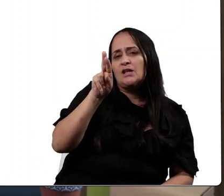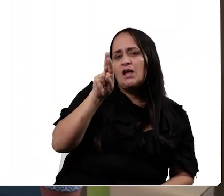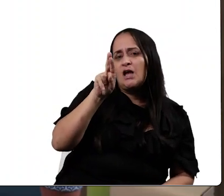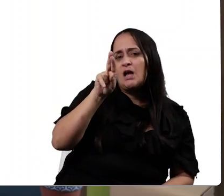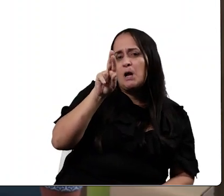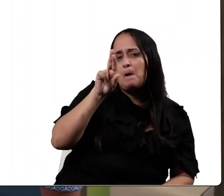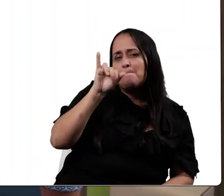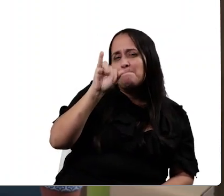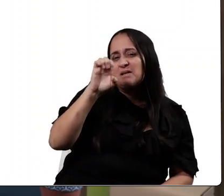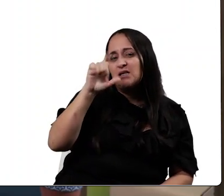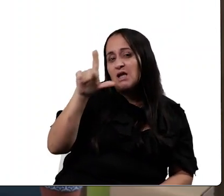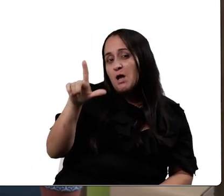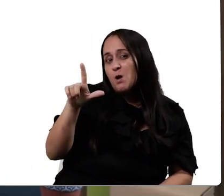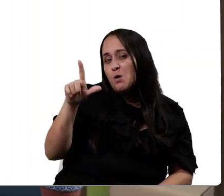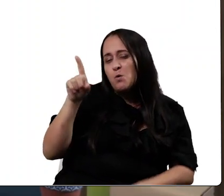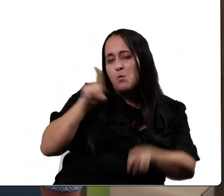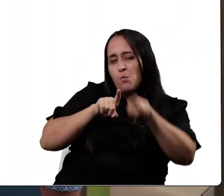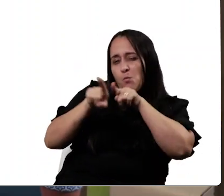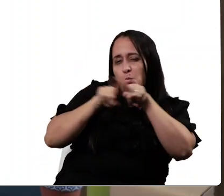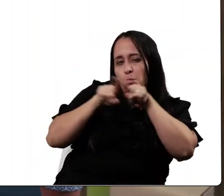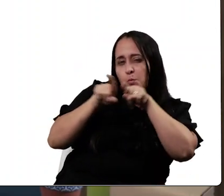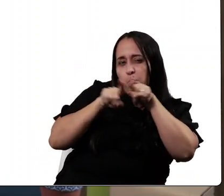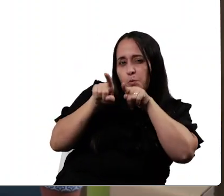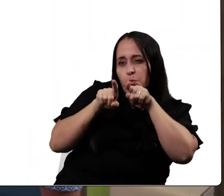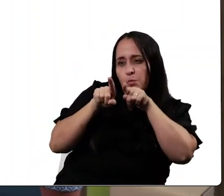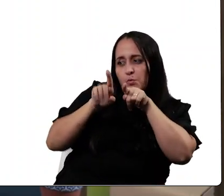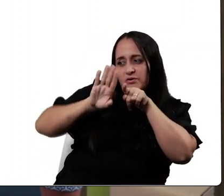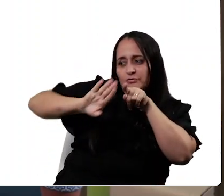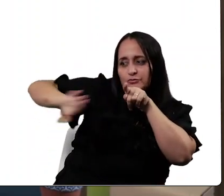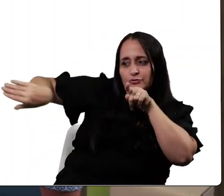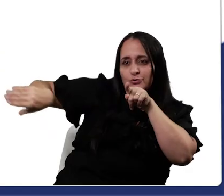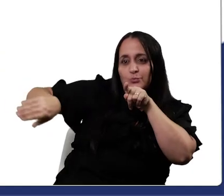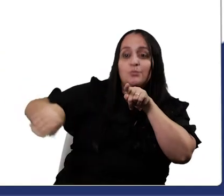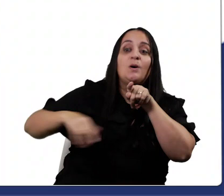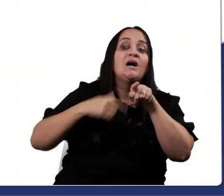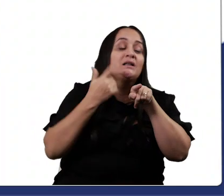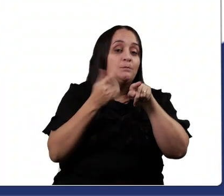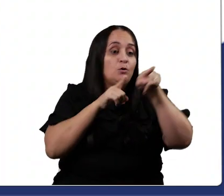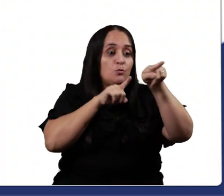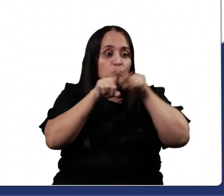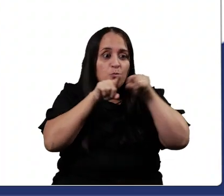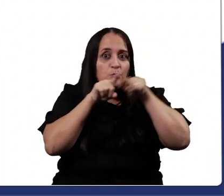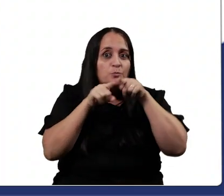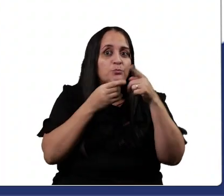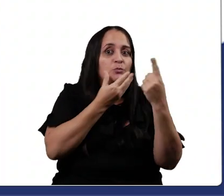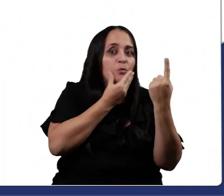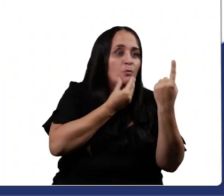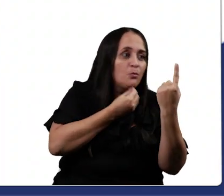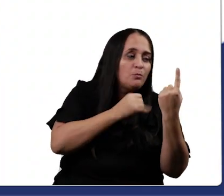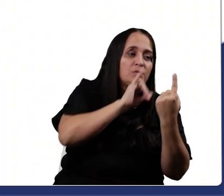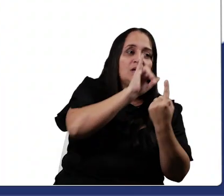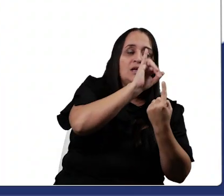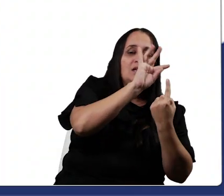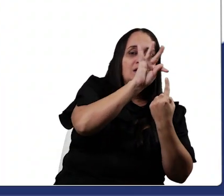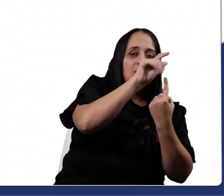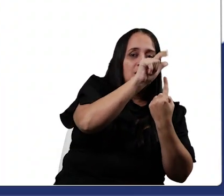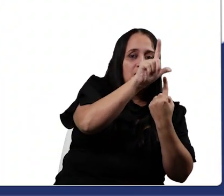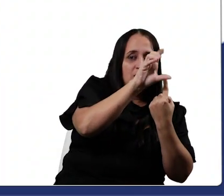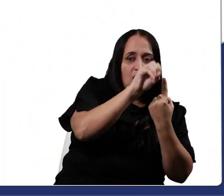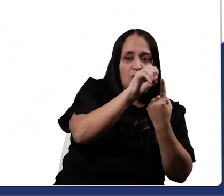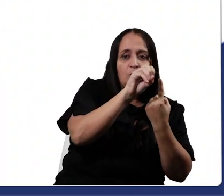uma disputa ali, né, de Ítalo e esse japonês aí. Ferreira, que é Ítalo, né, que é o